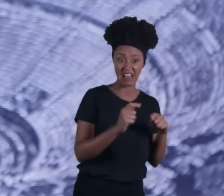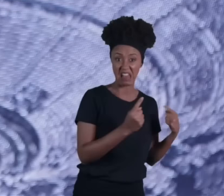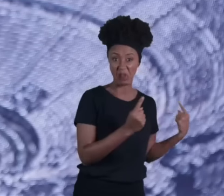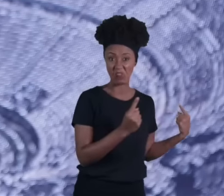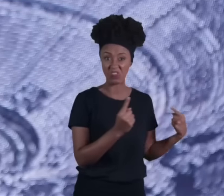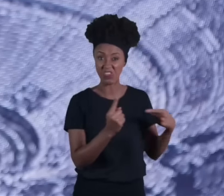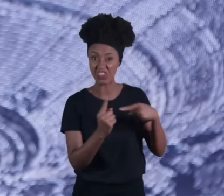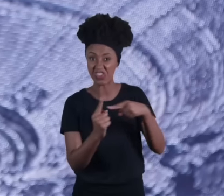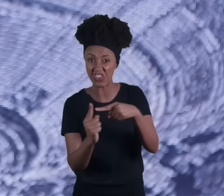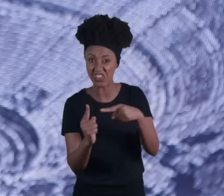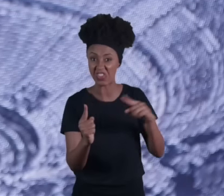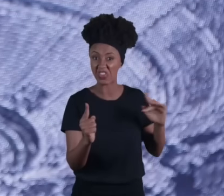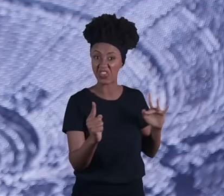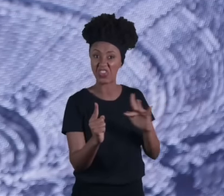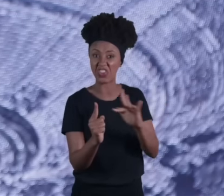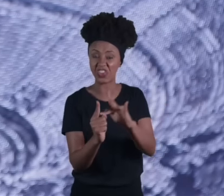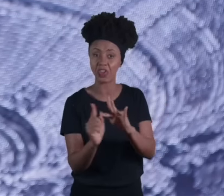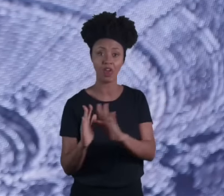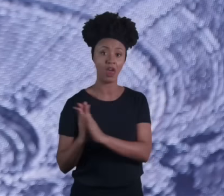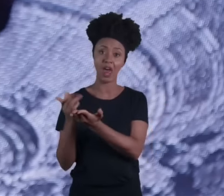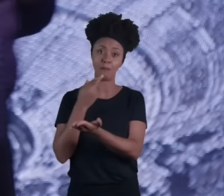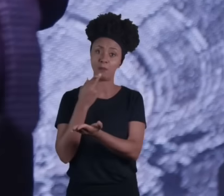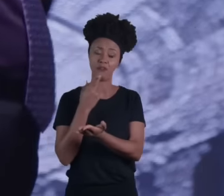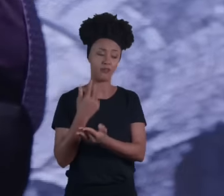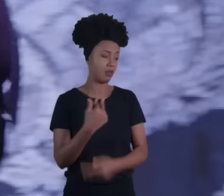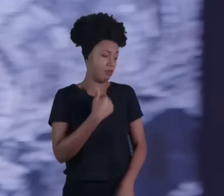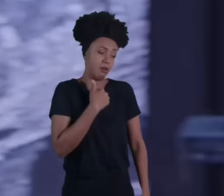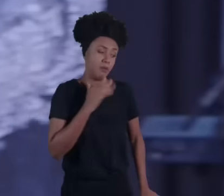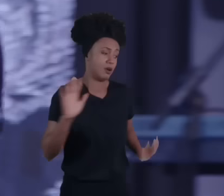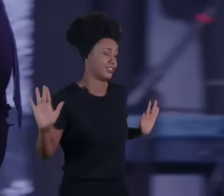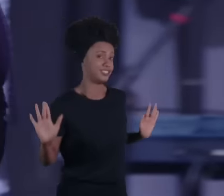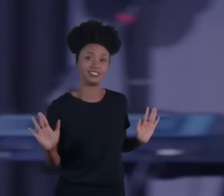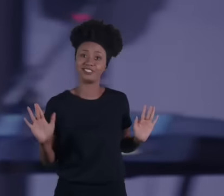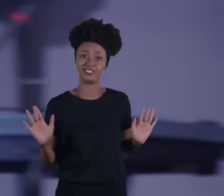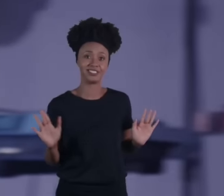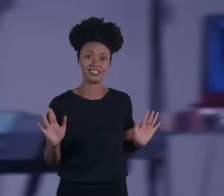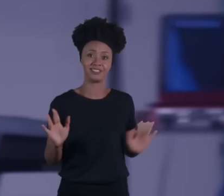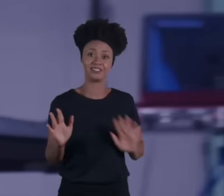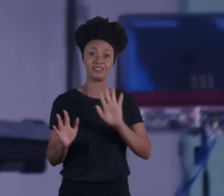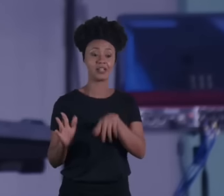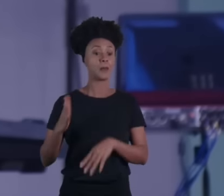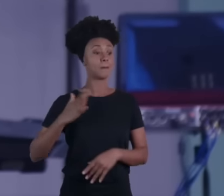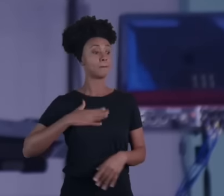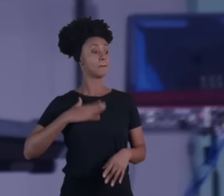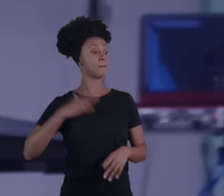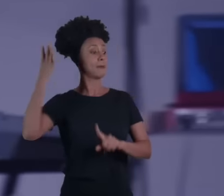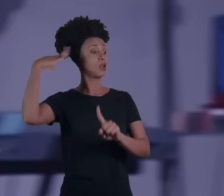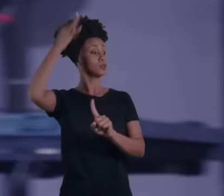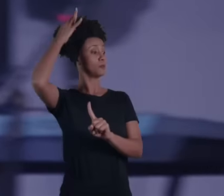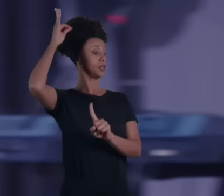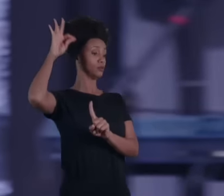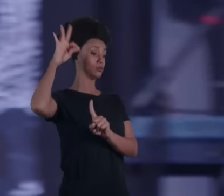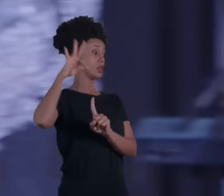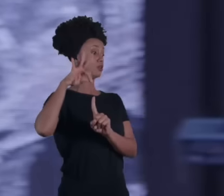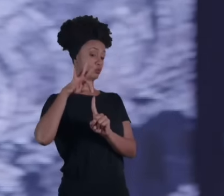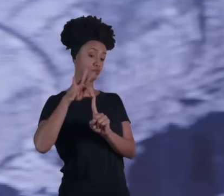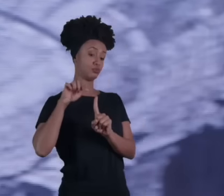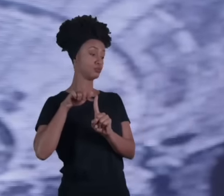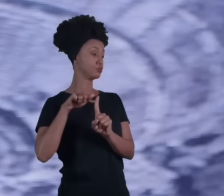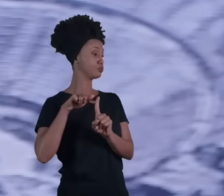não, não vai fazer. Eu vou botar o selo do meu espírito, e o meu espírito vai ser